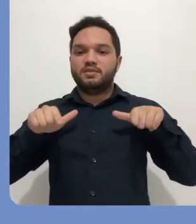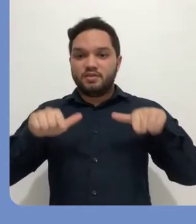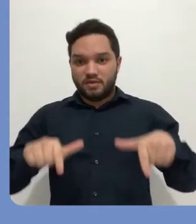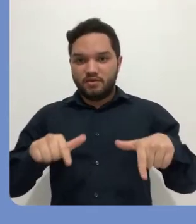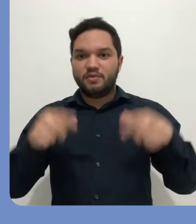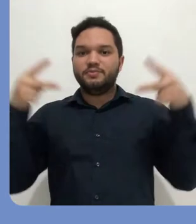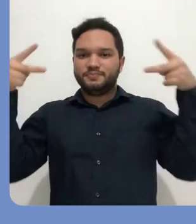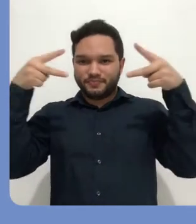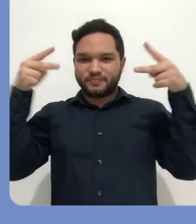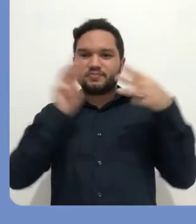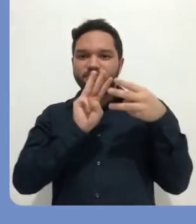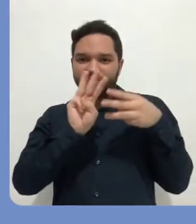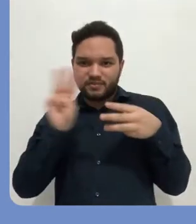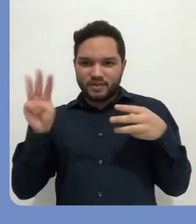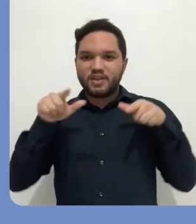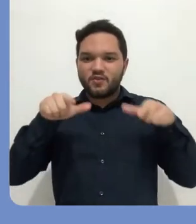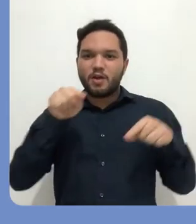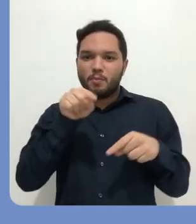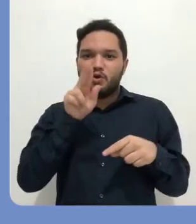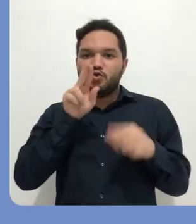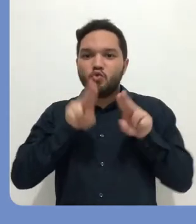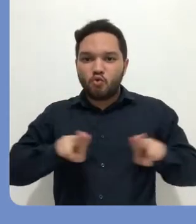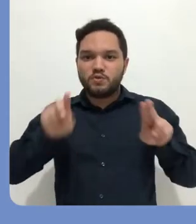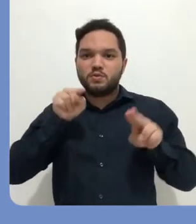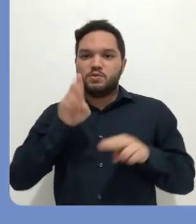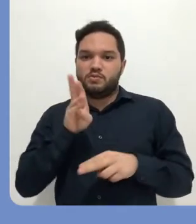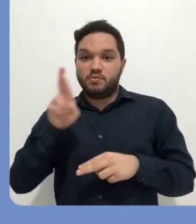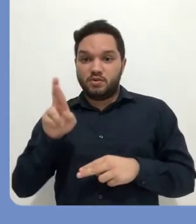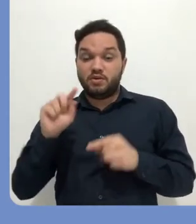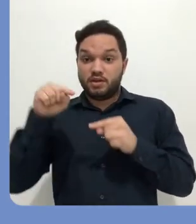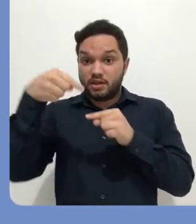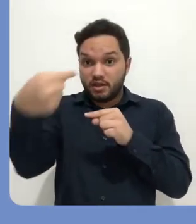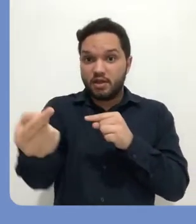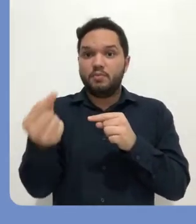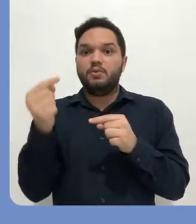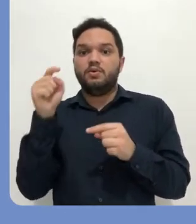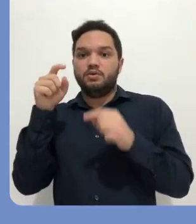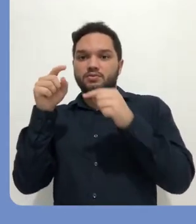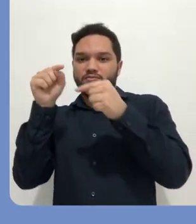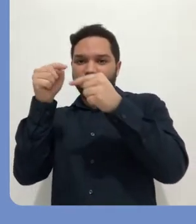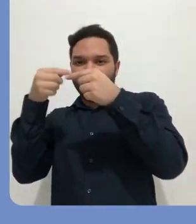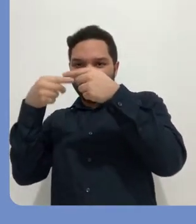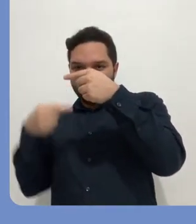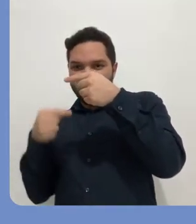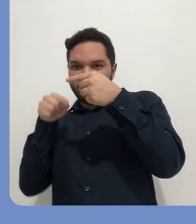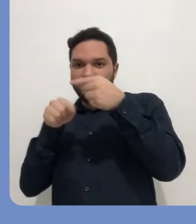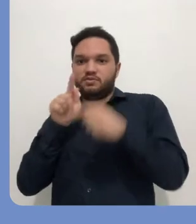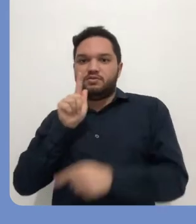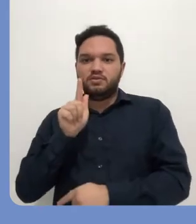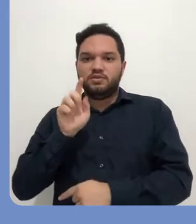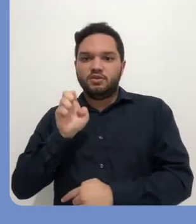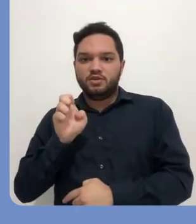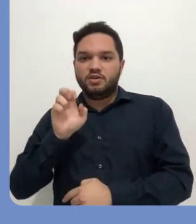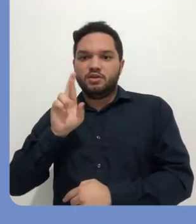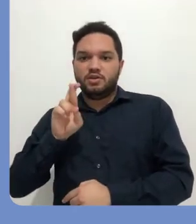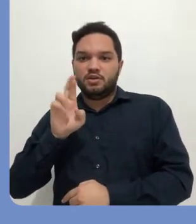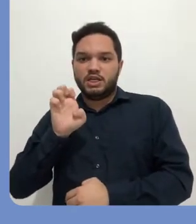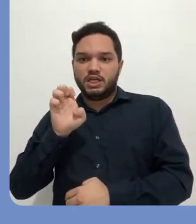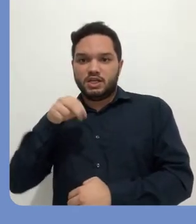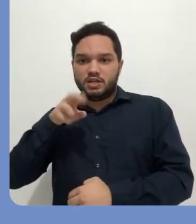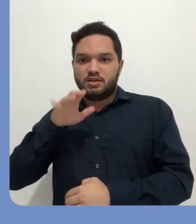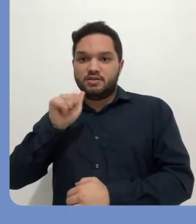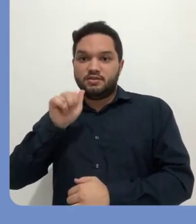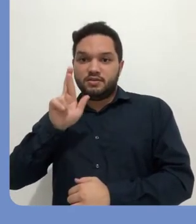em Certificado, depois de entrar no site de certificados.ufsc.br, e clica em Gerenciar.